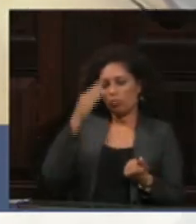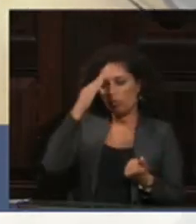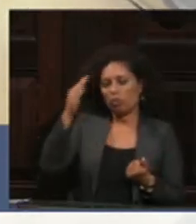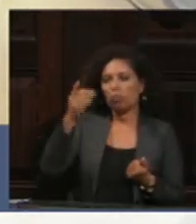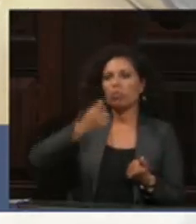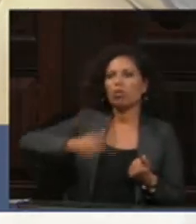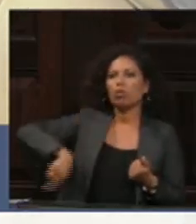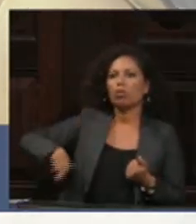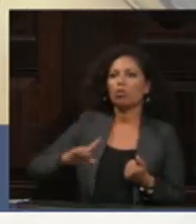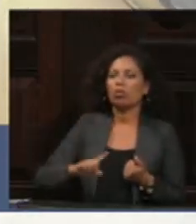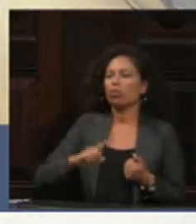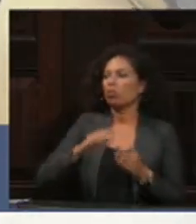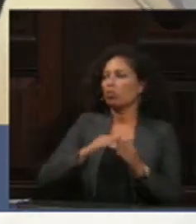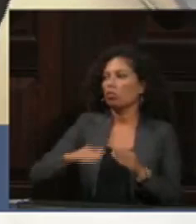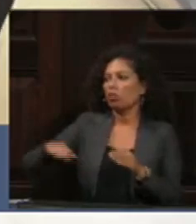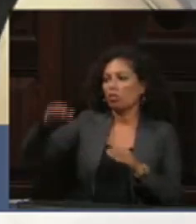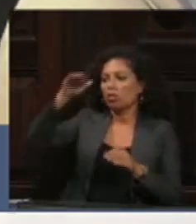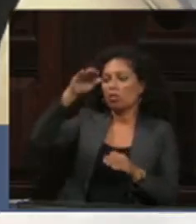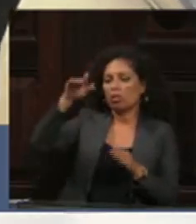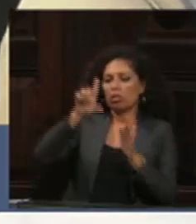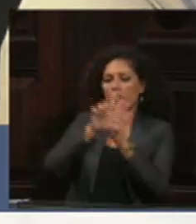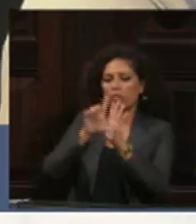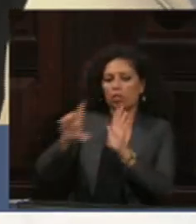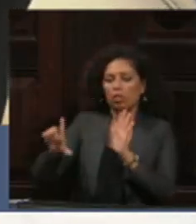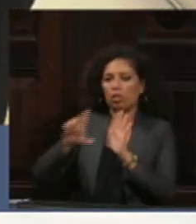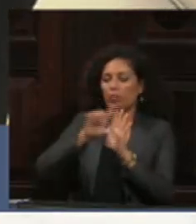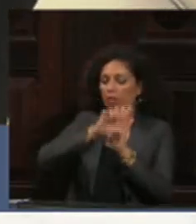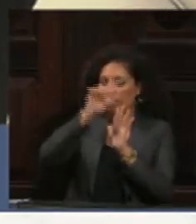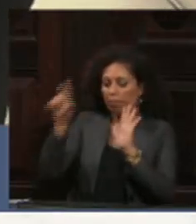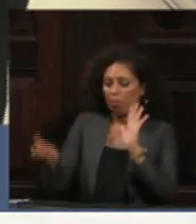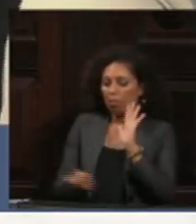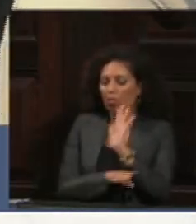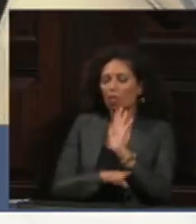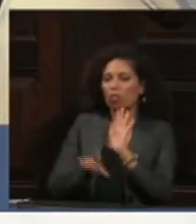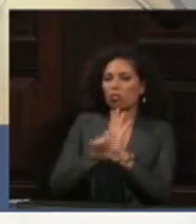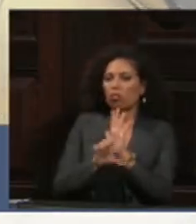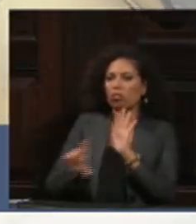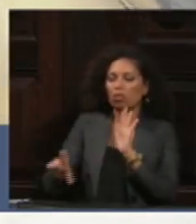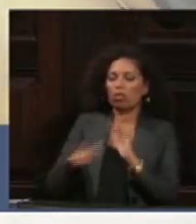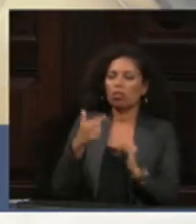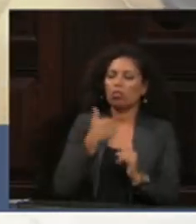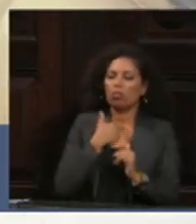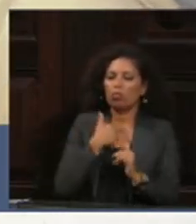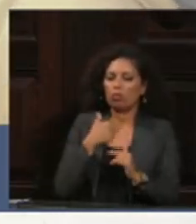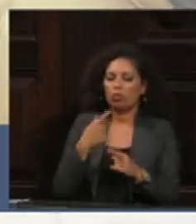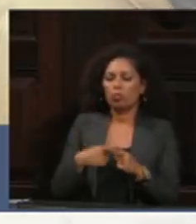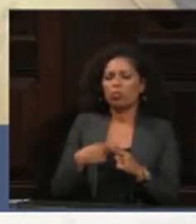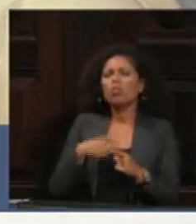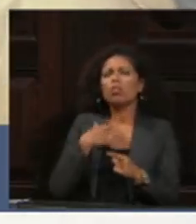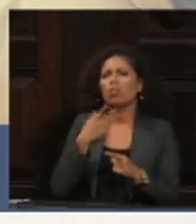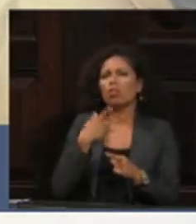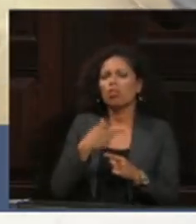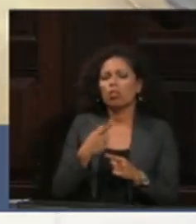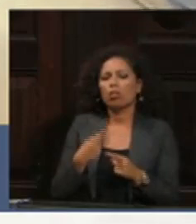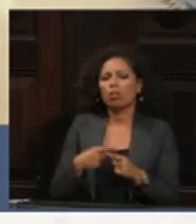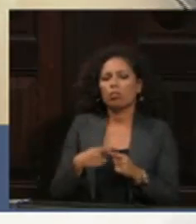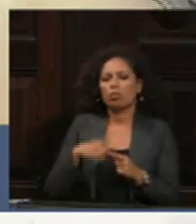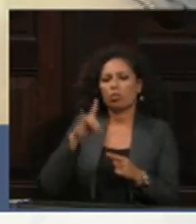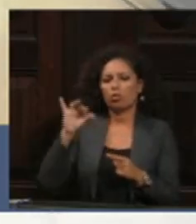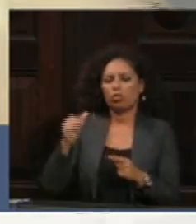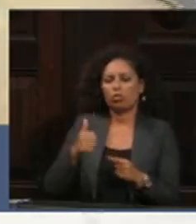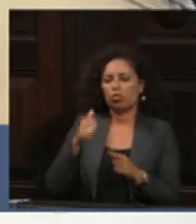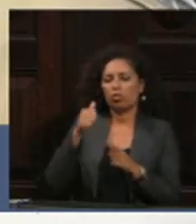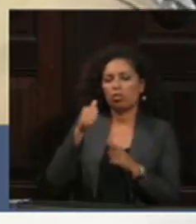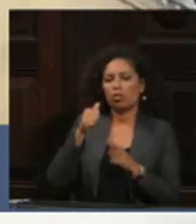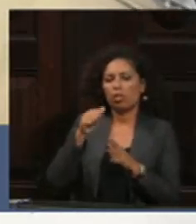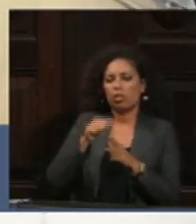Ninguém está acima da lei, mas também ninguém pode ficar abaixo da lei. Por que digo isso? Porque no dia 10 de